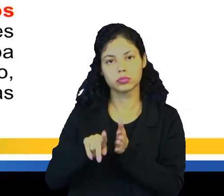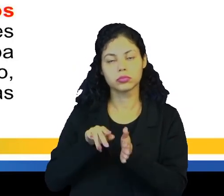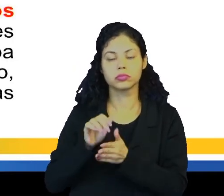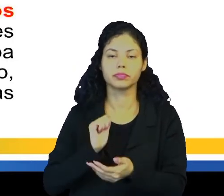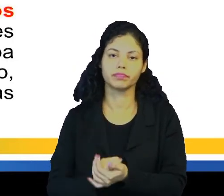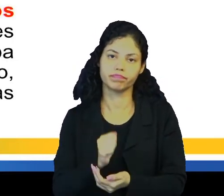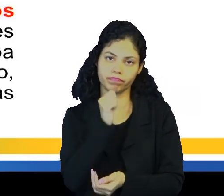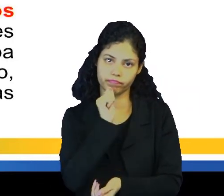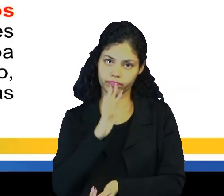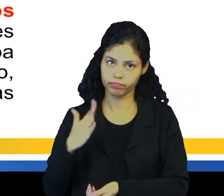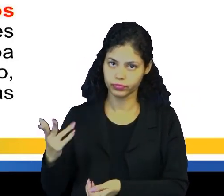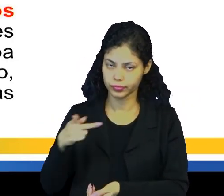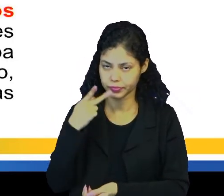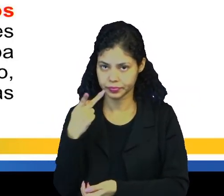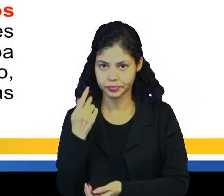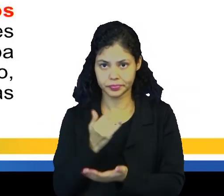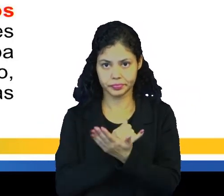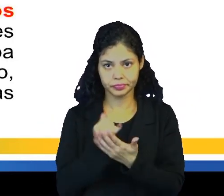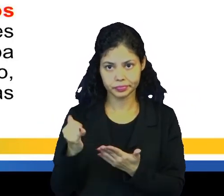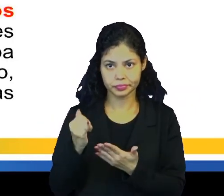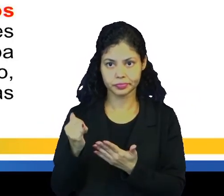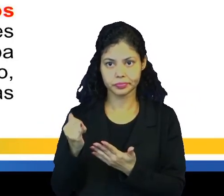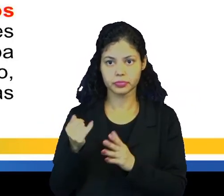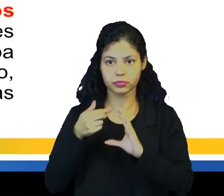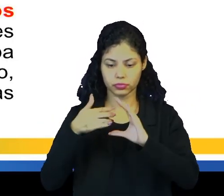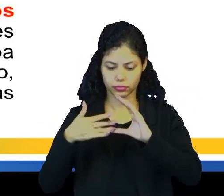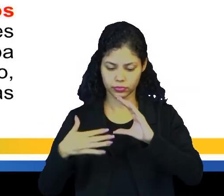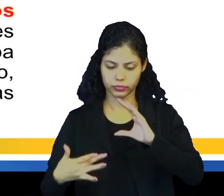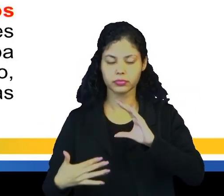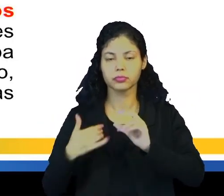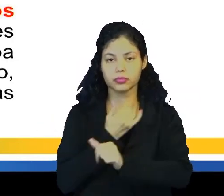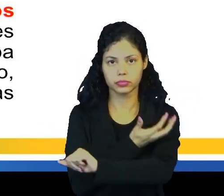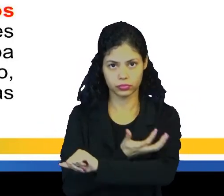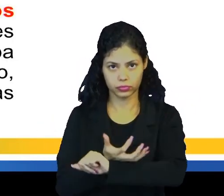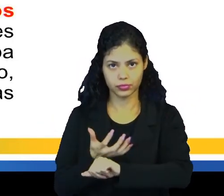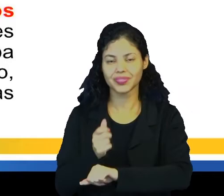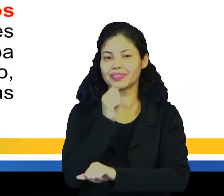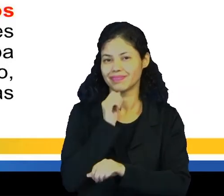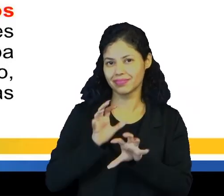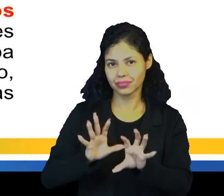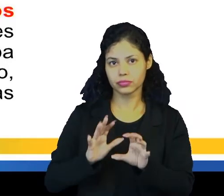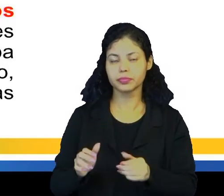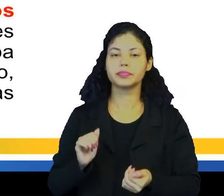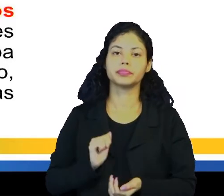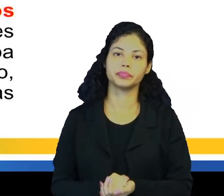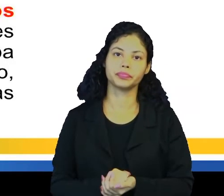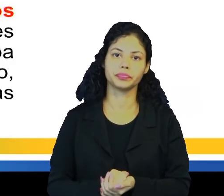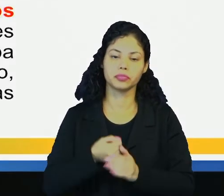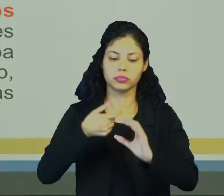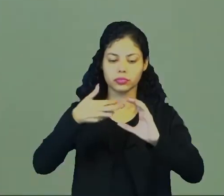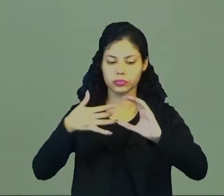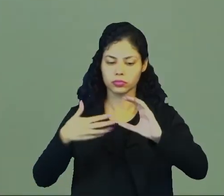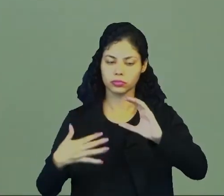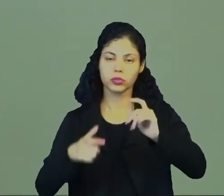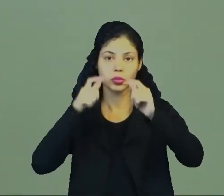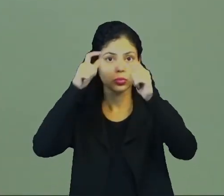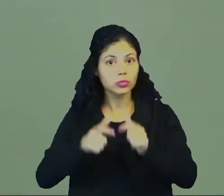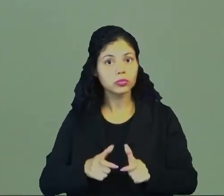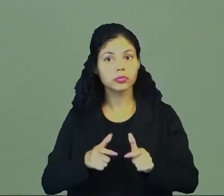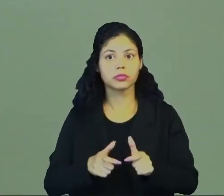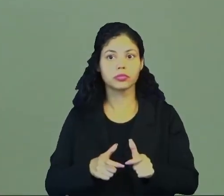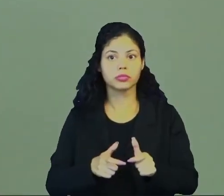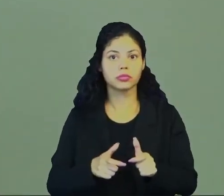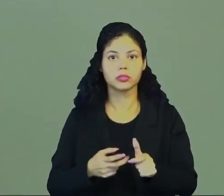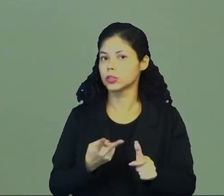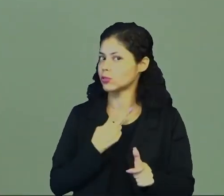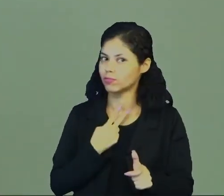biológicas. Então, quando se fala de introdução de espécies animais e vegetais, é se colocar espécies em um ambiente em